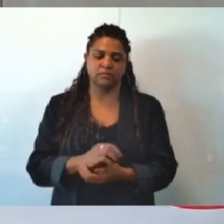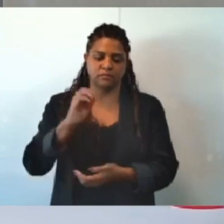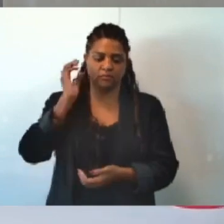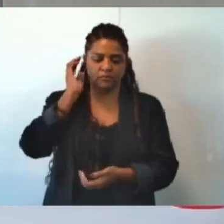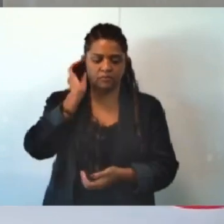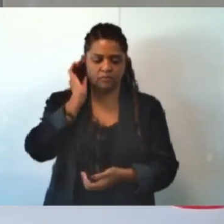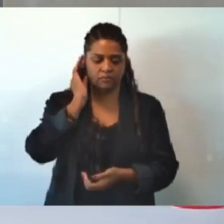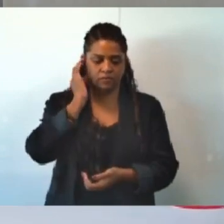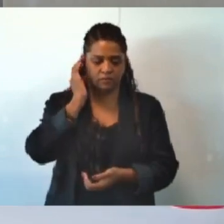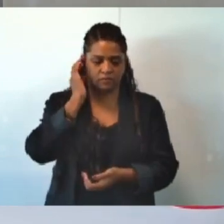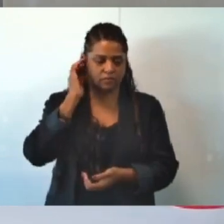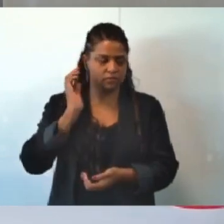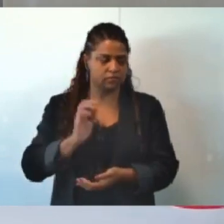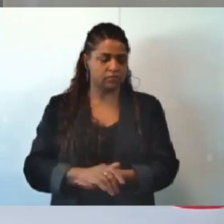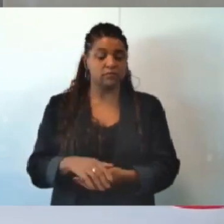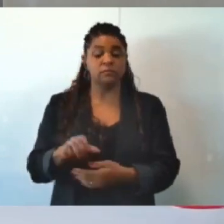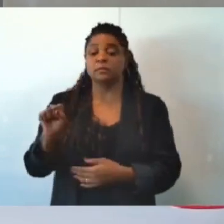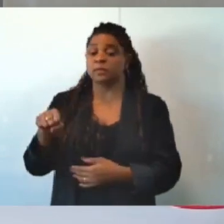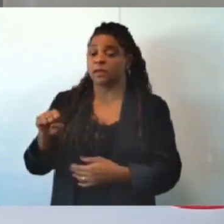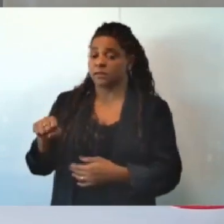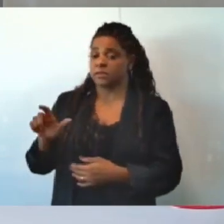Sim, obviamente,